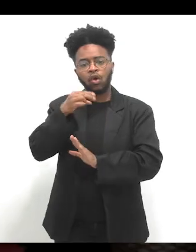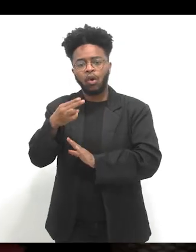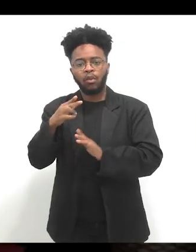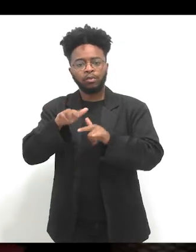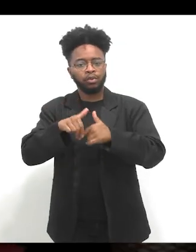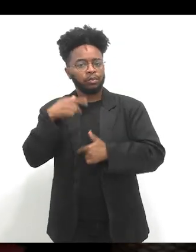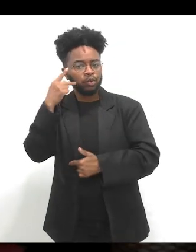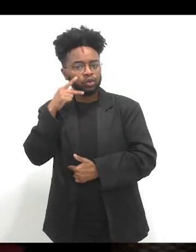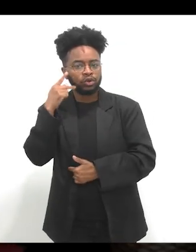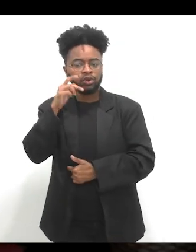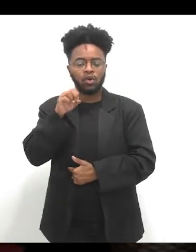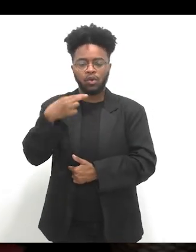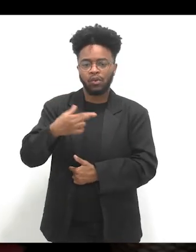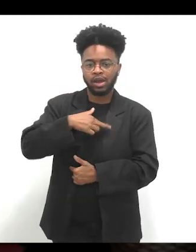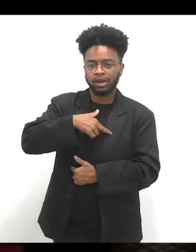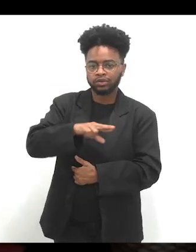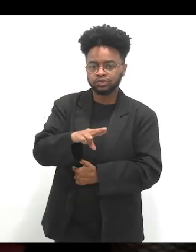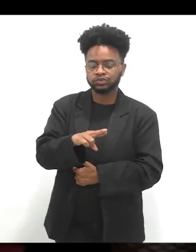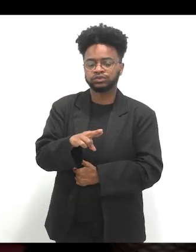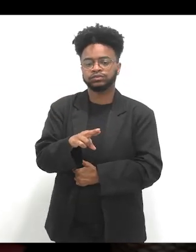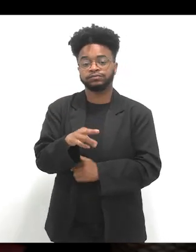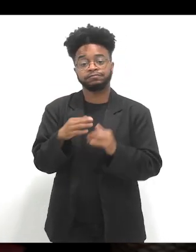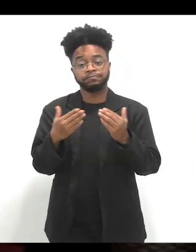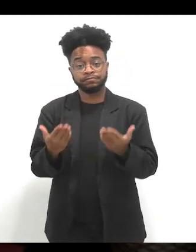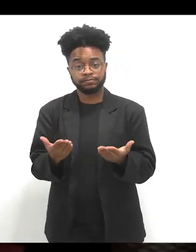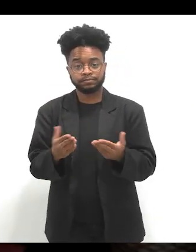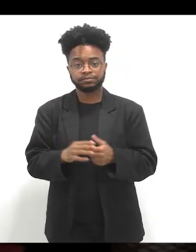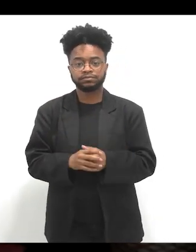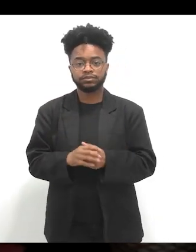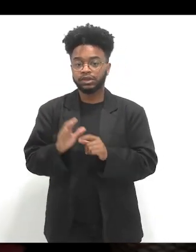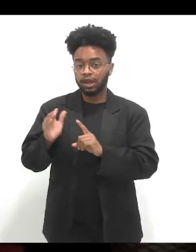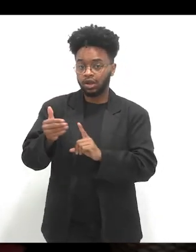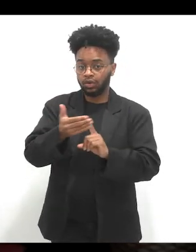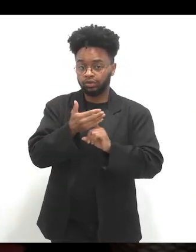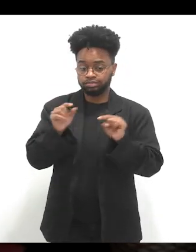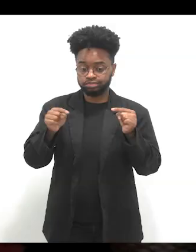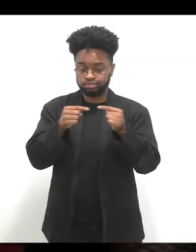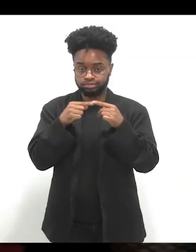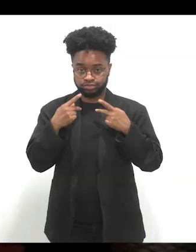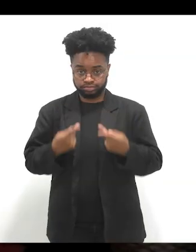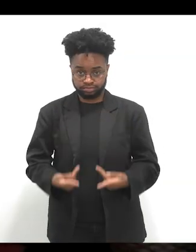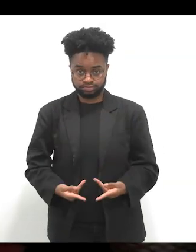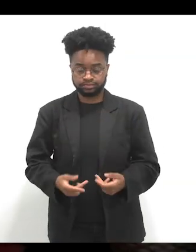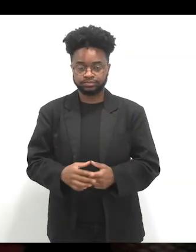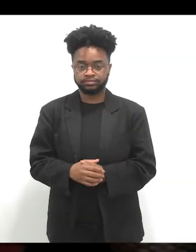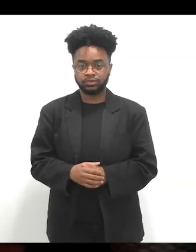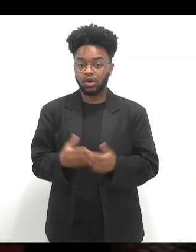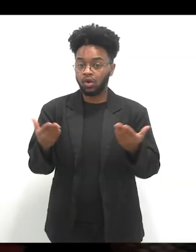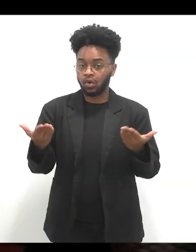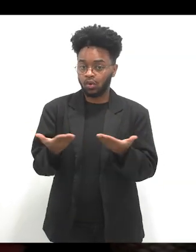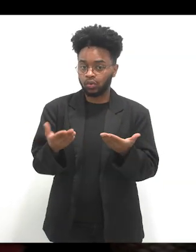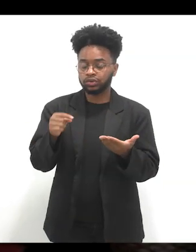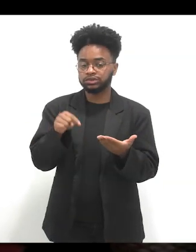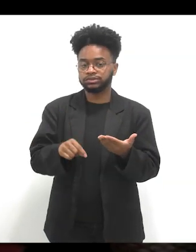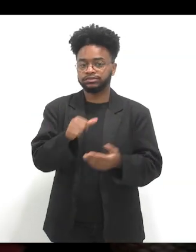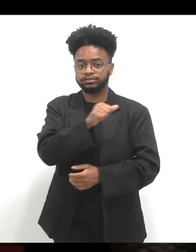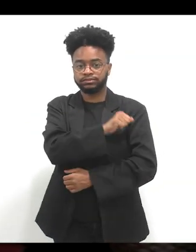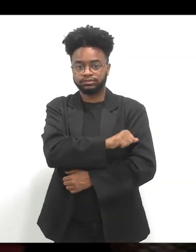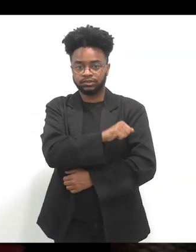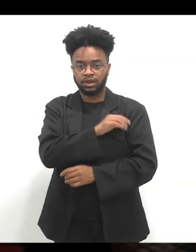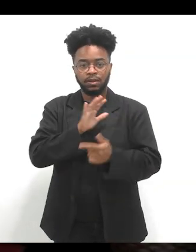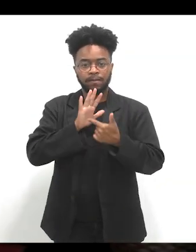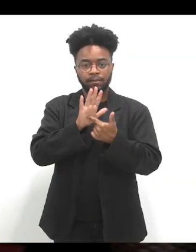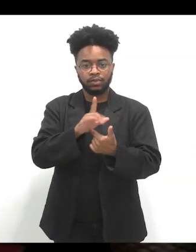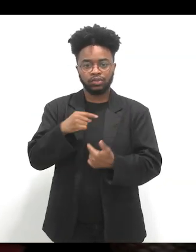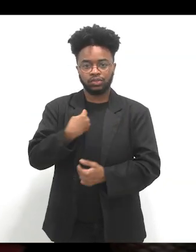uma convicção política, religiosa, e aí o acolhimento humanitário. Então, hoje, no Rio de Janeiro, trazendo